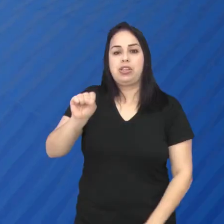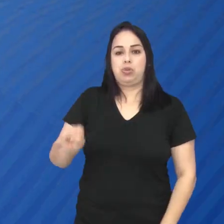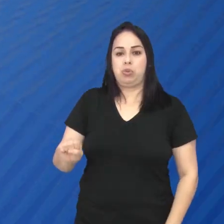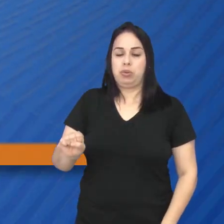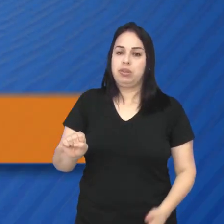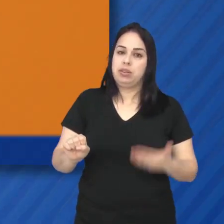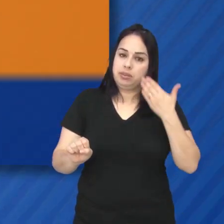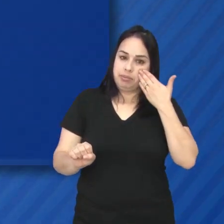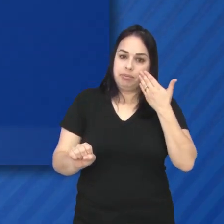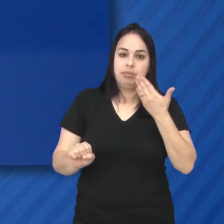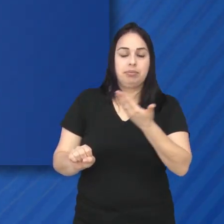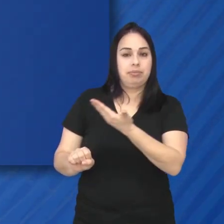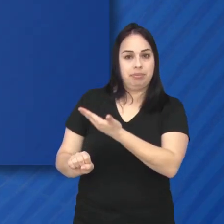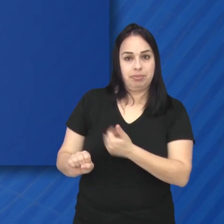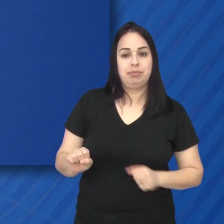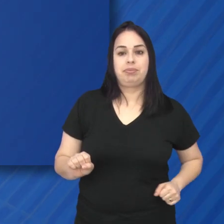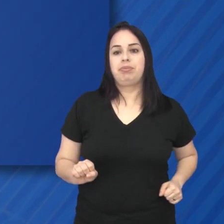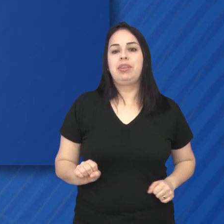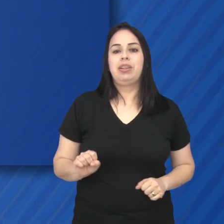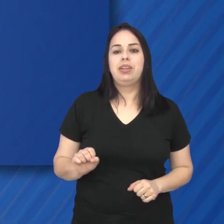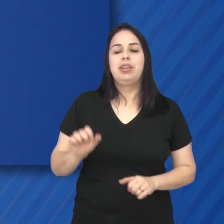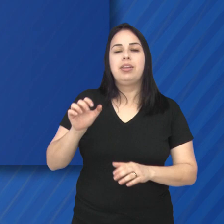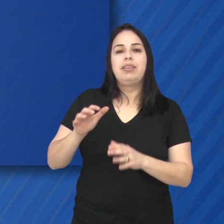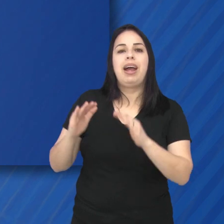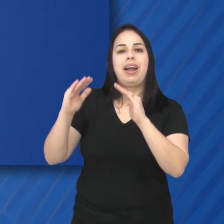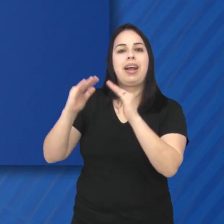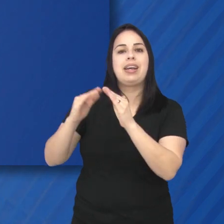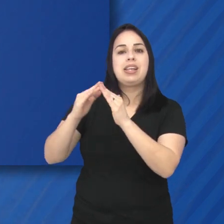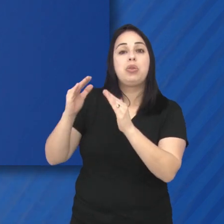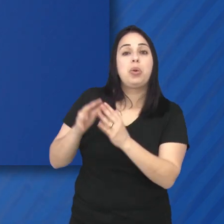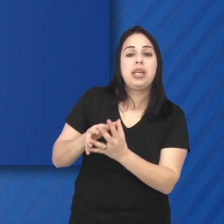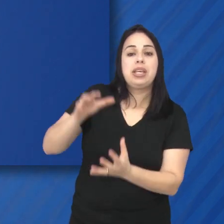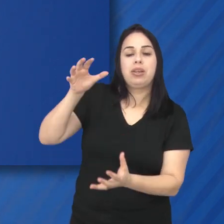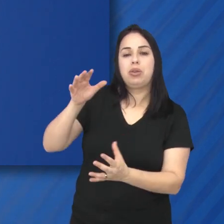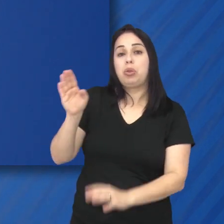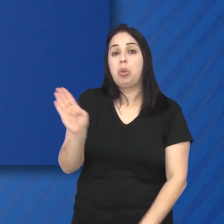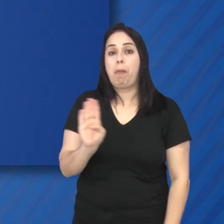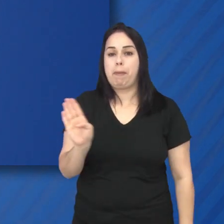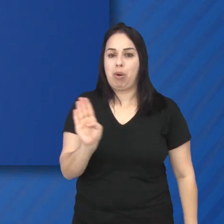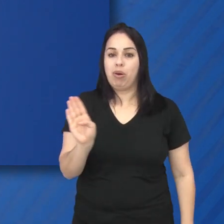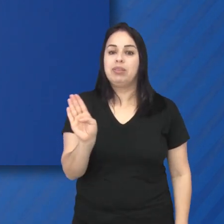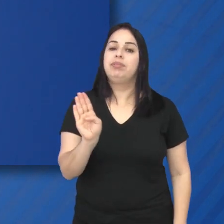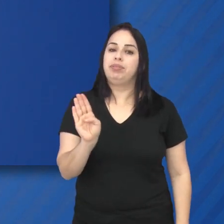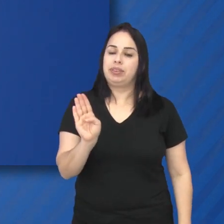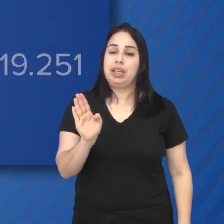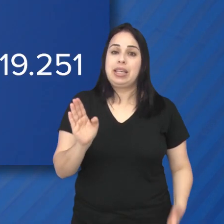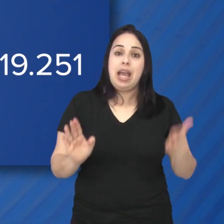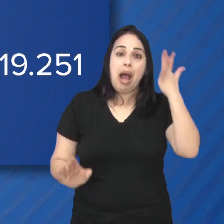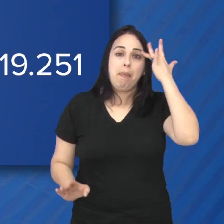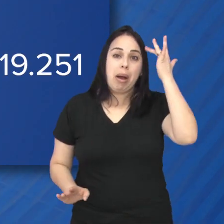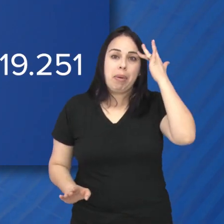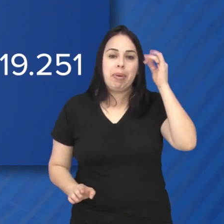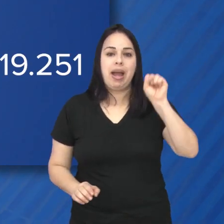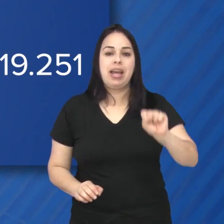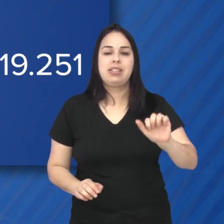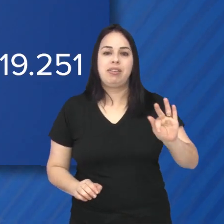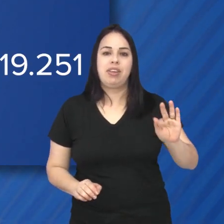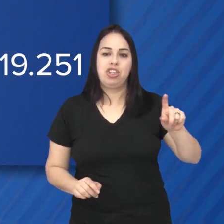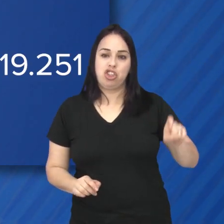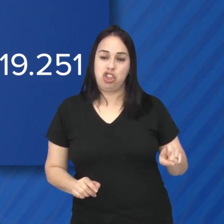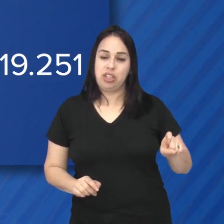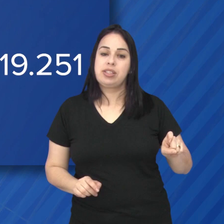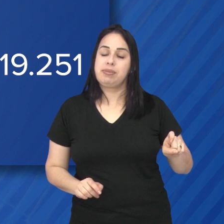sul e, como você acompanha comigo na tela, vai ser no auditório da Casa do Idoso, no Bosque dos Eucaliptos, e amanhã em